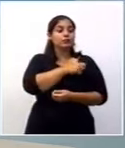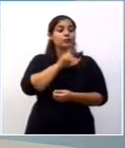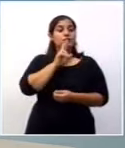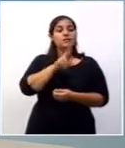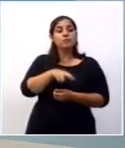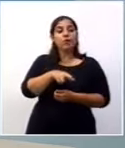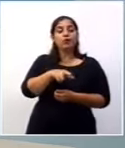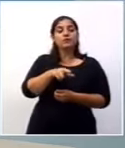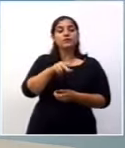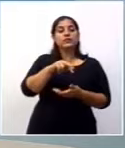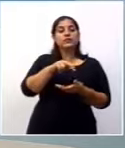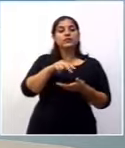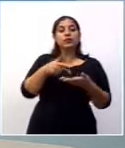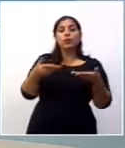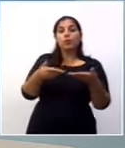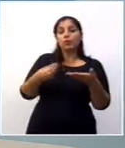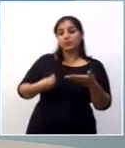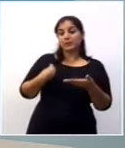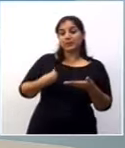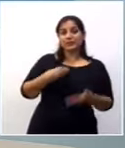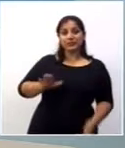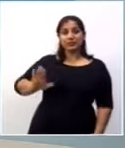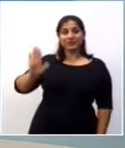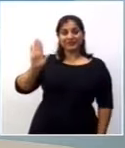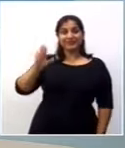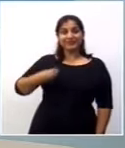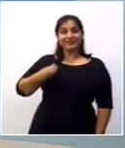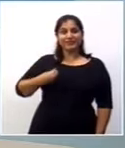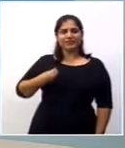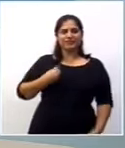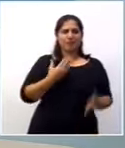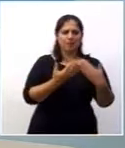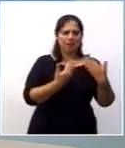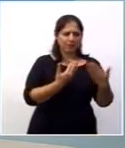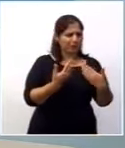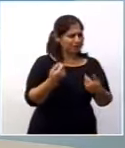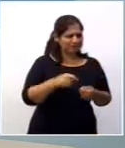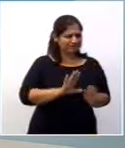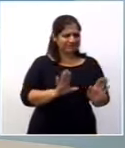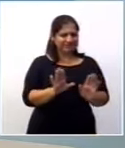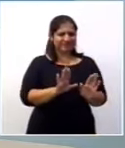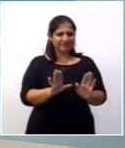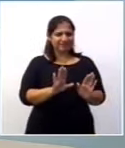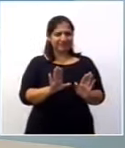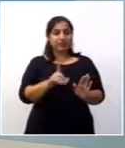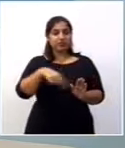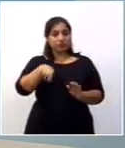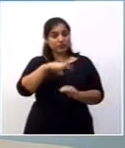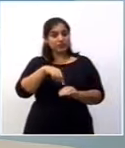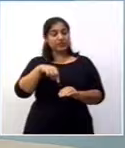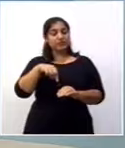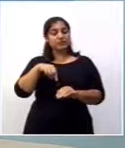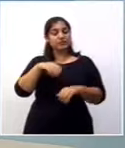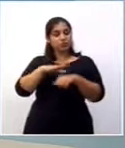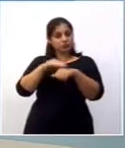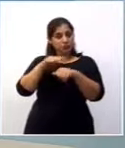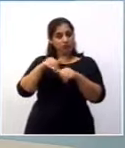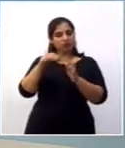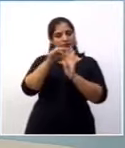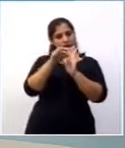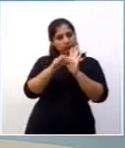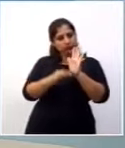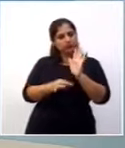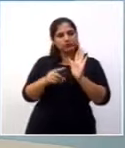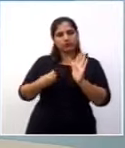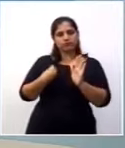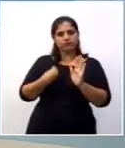presente no sentido de, olha, eu estou presente aqui no chat, não é dessa forma que é contado a presença de vocês nesse